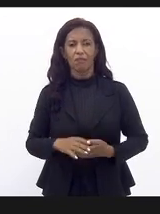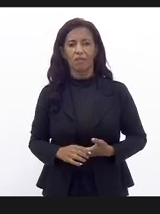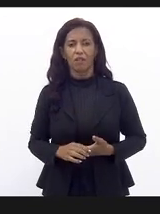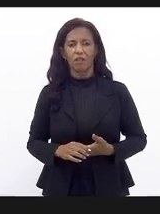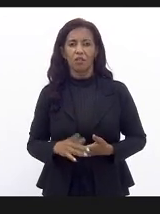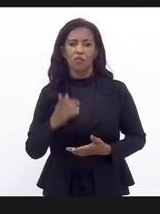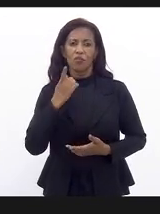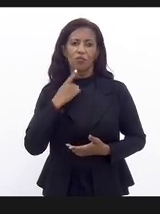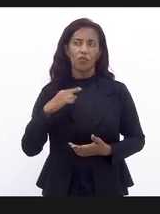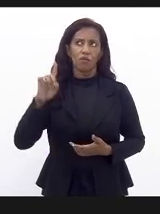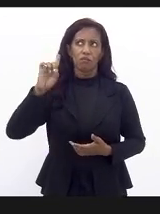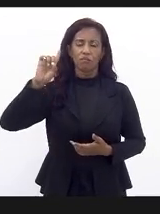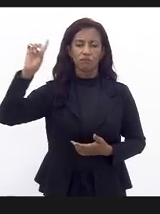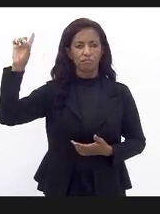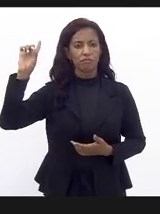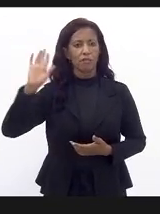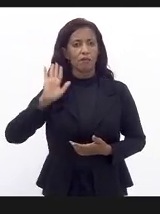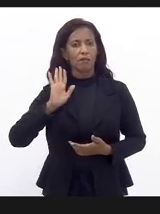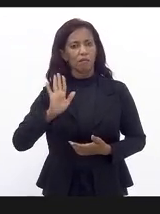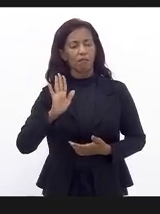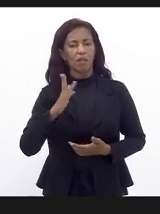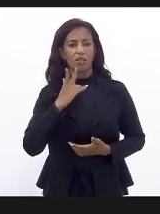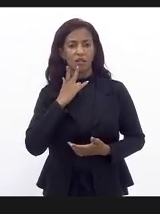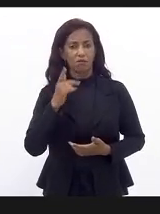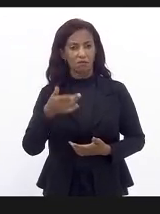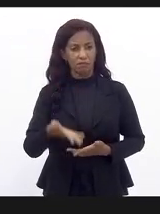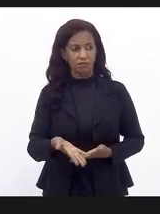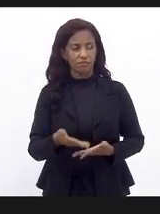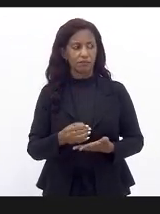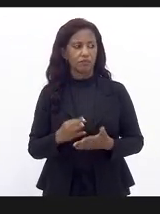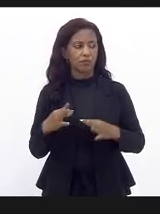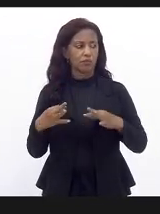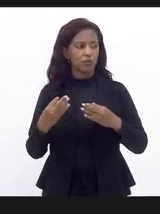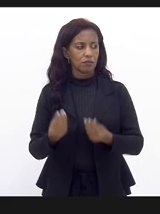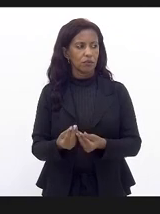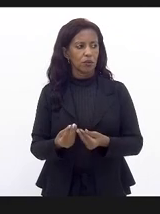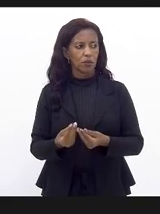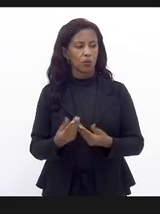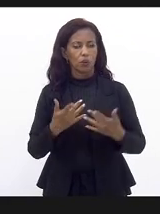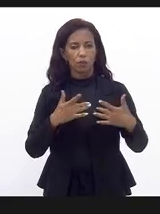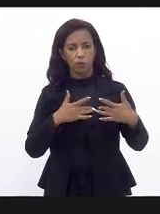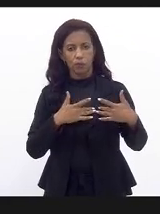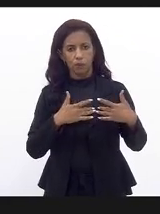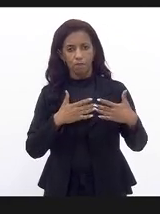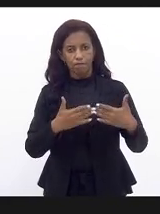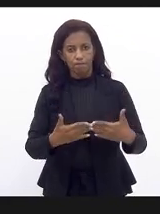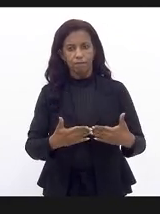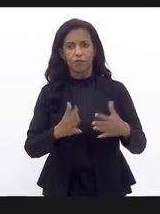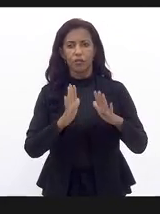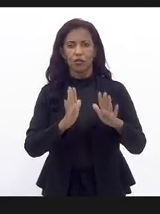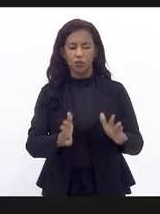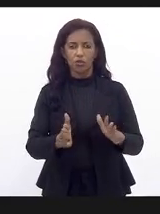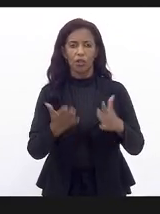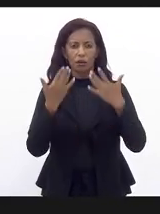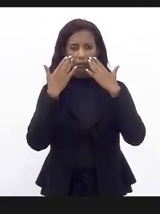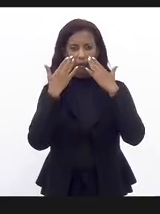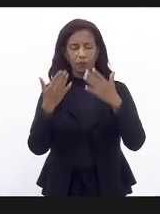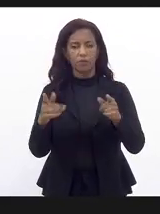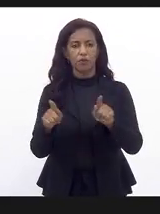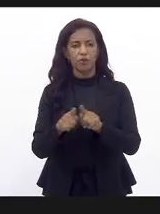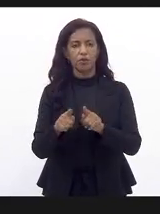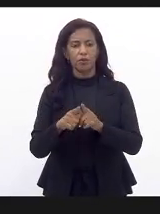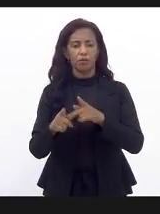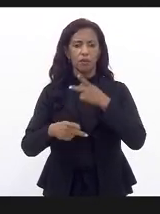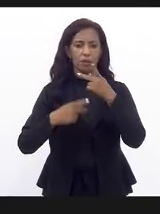Foi da vontade de Deus, mas registro aqui todo o nosso pesar, não é, já manifestado também através